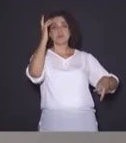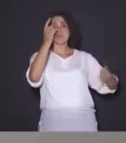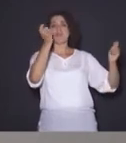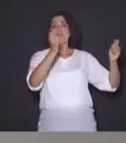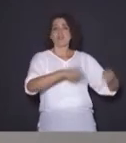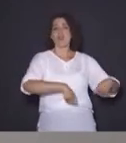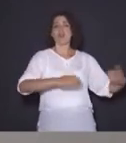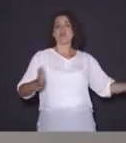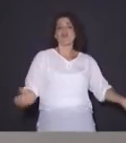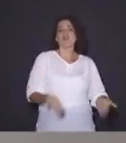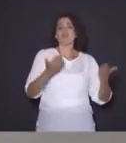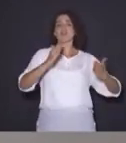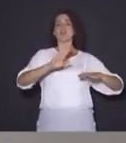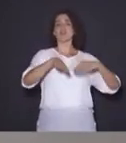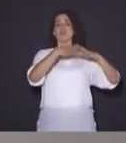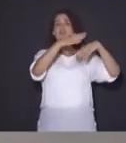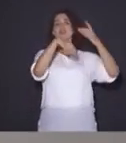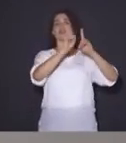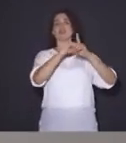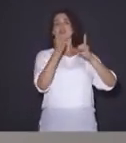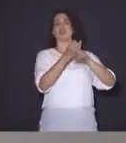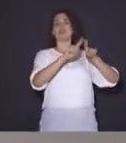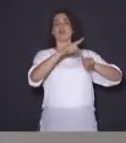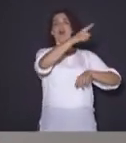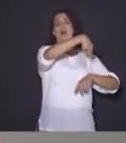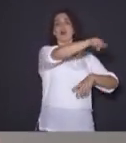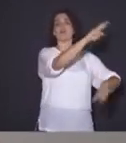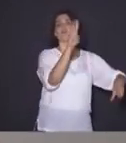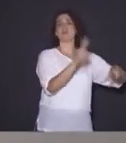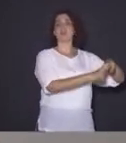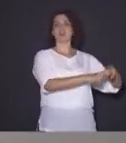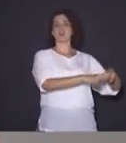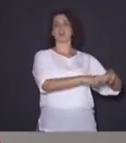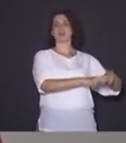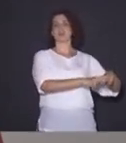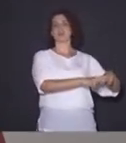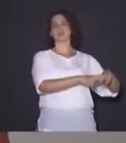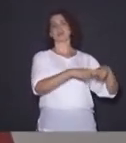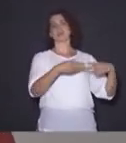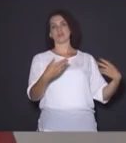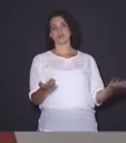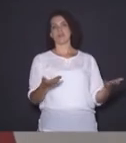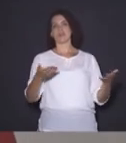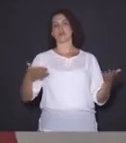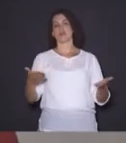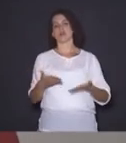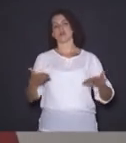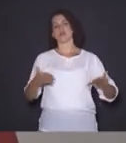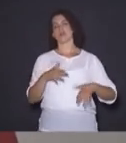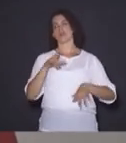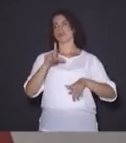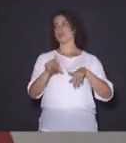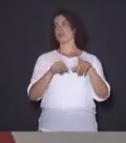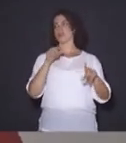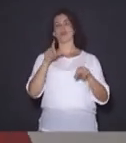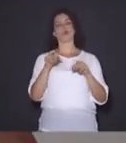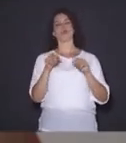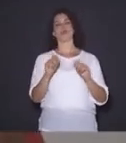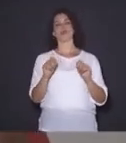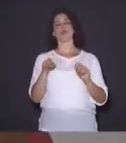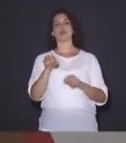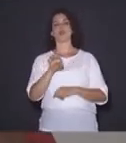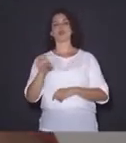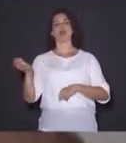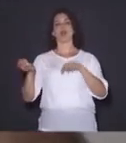contribuição da sociedade estão presas e agora eles escolhem a esquerda como